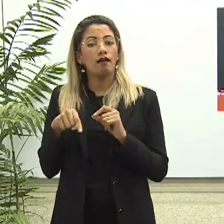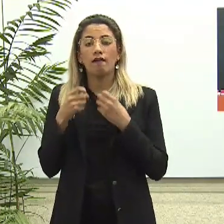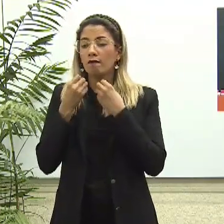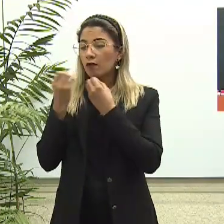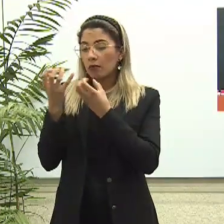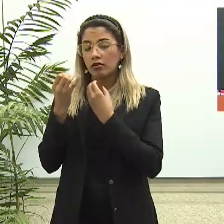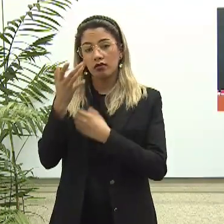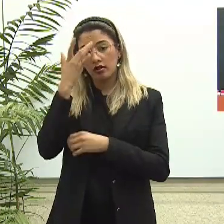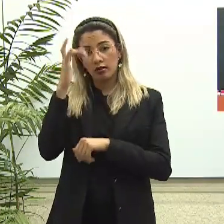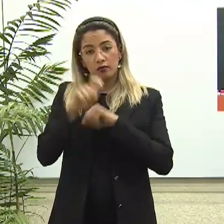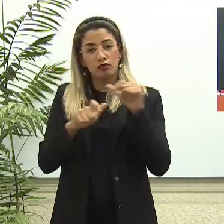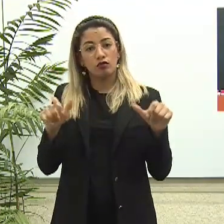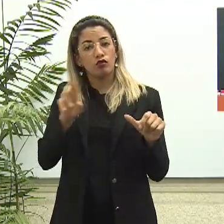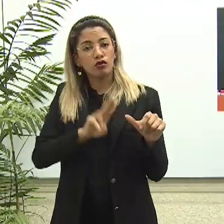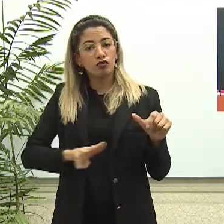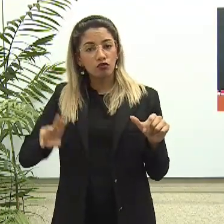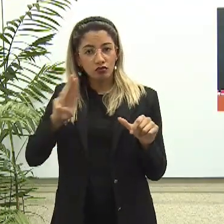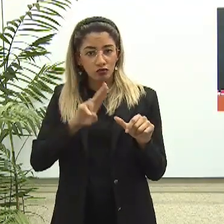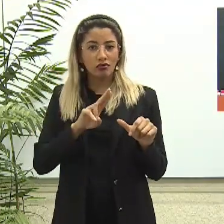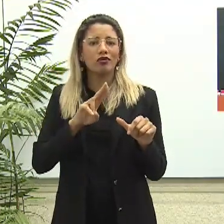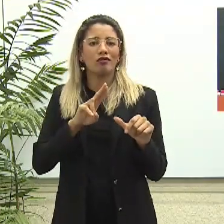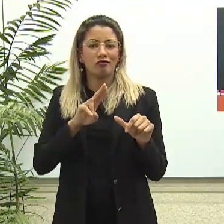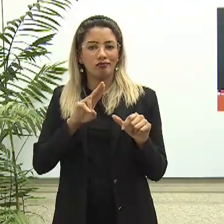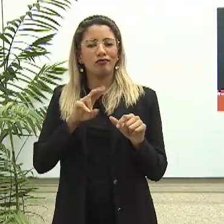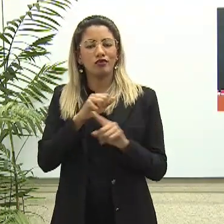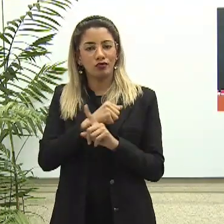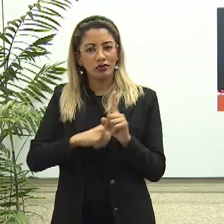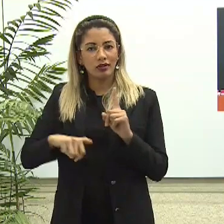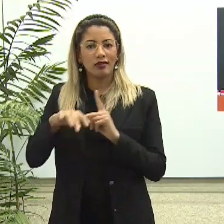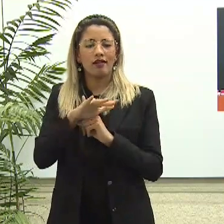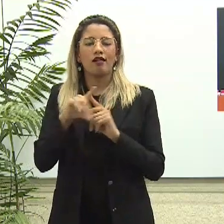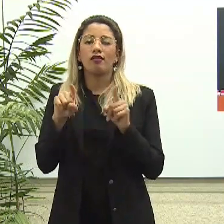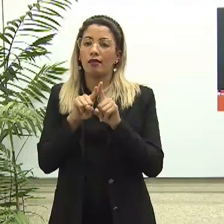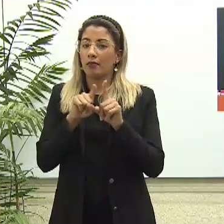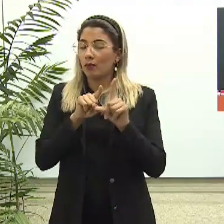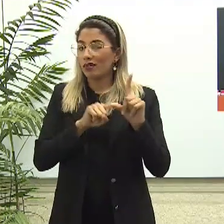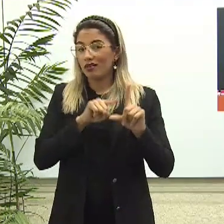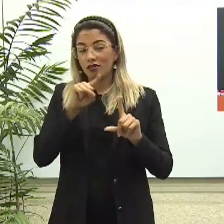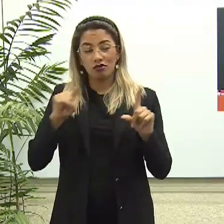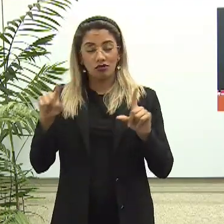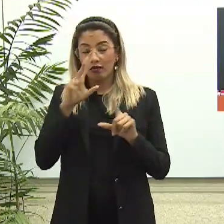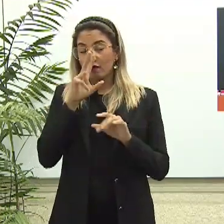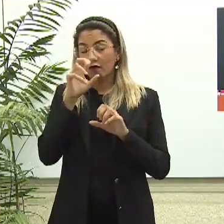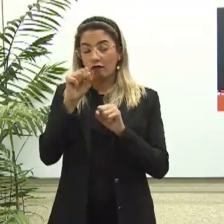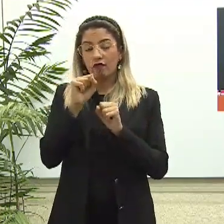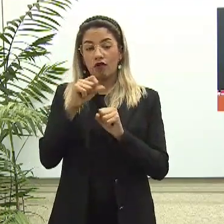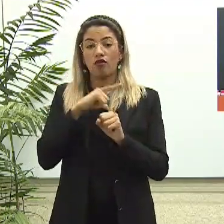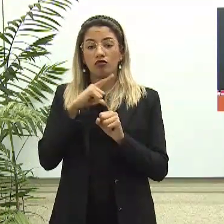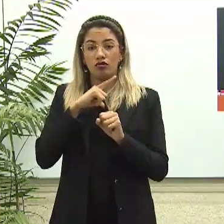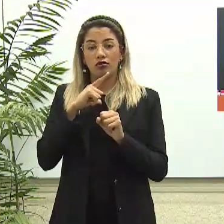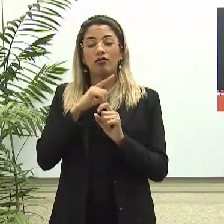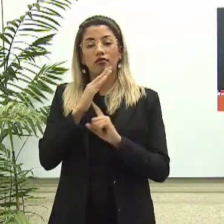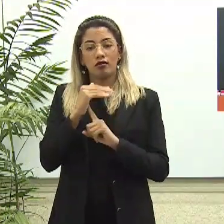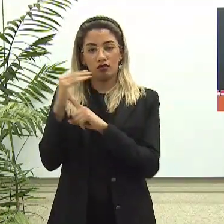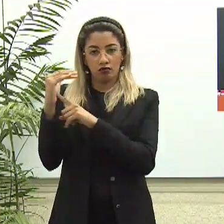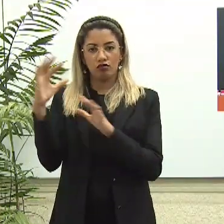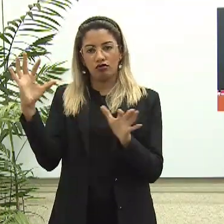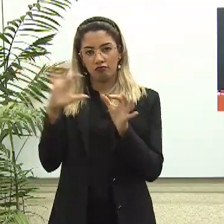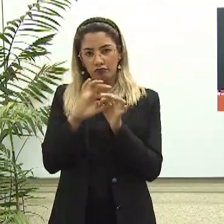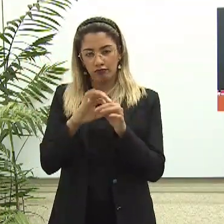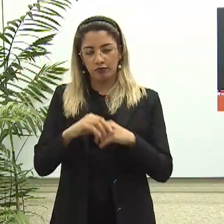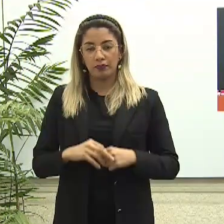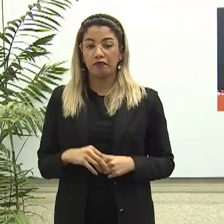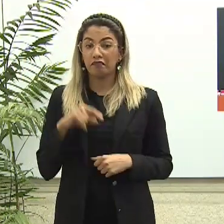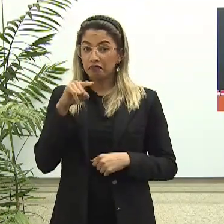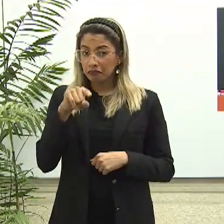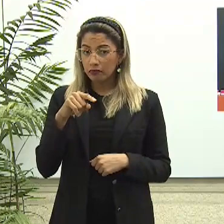e classificação ou seja estatística com alto poder computacional e esse alto poder computacional